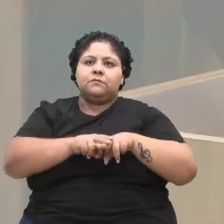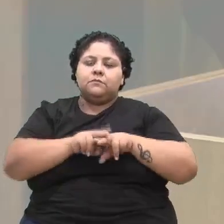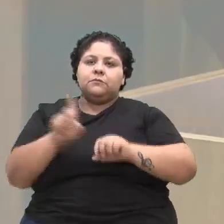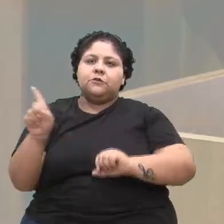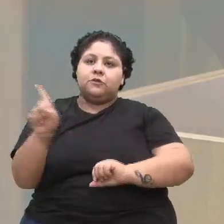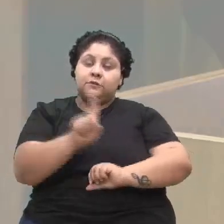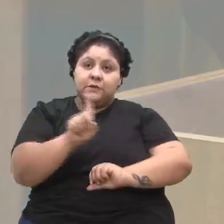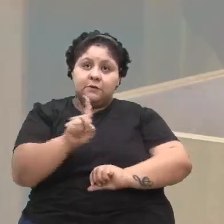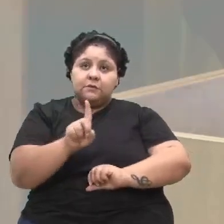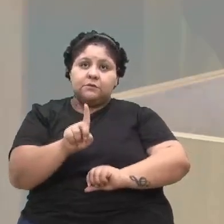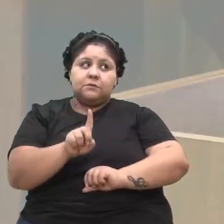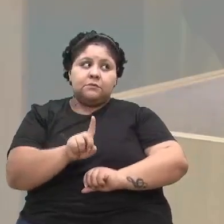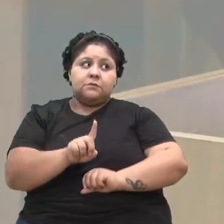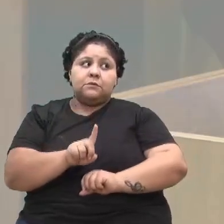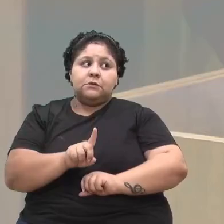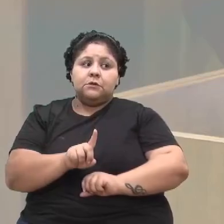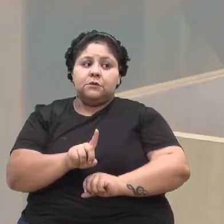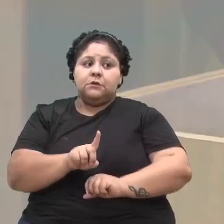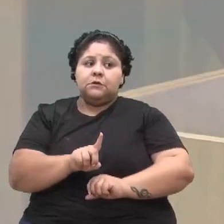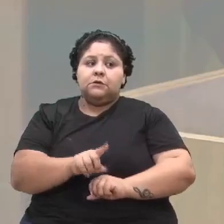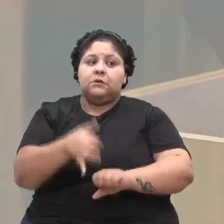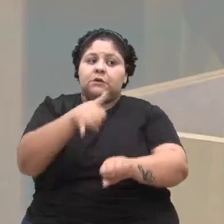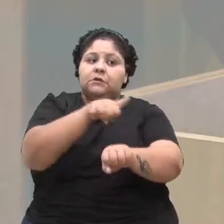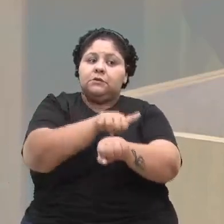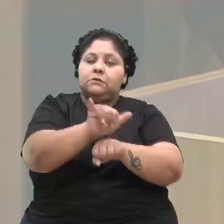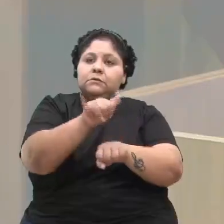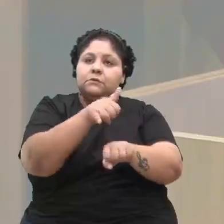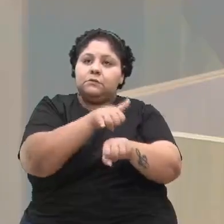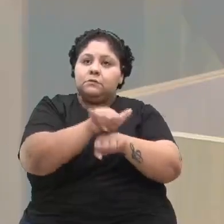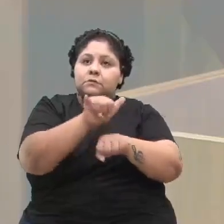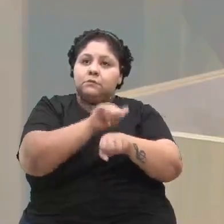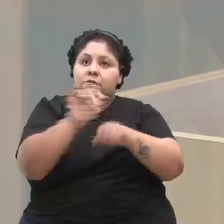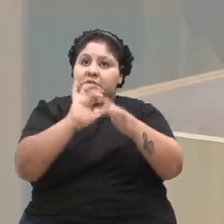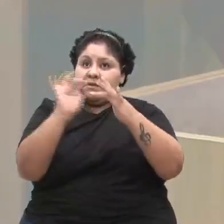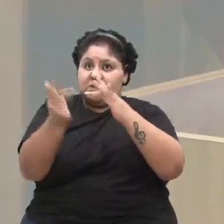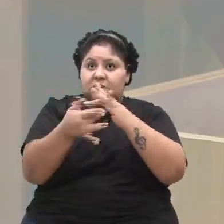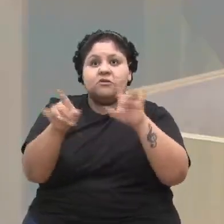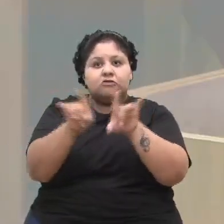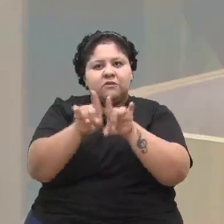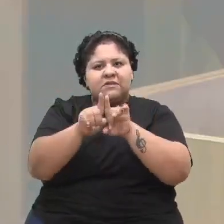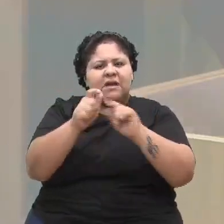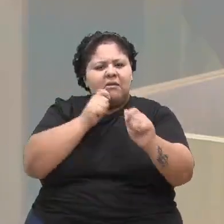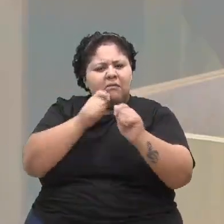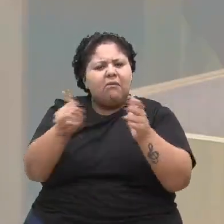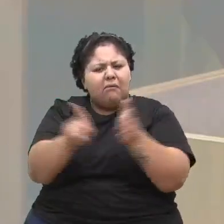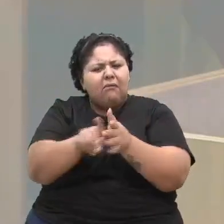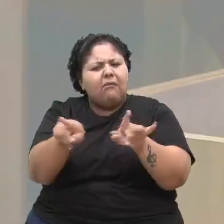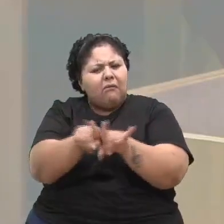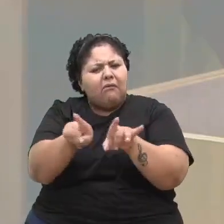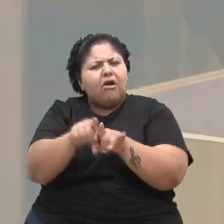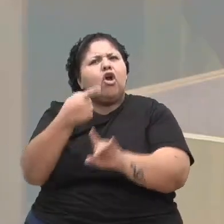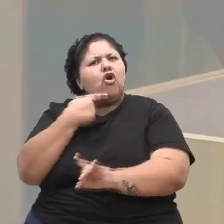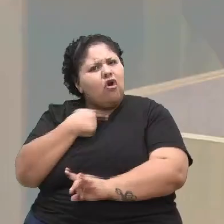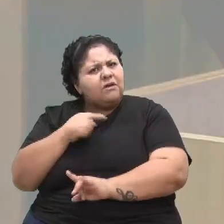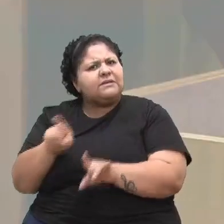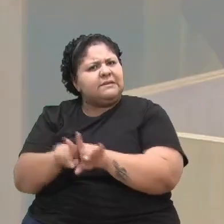é nas mídias sociais, na própria imprensa, a imprensa tradicional, ela gosta disso também.